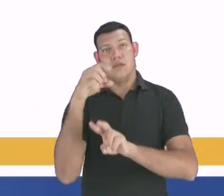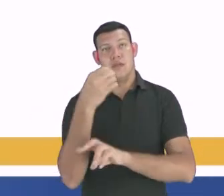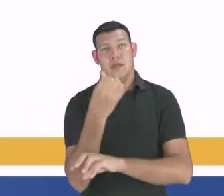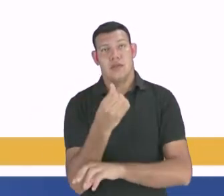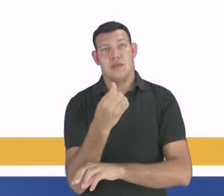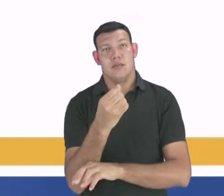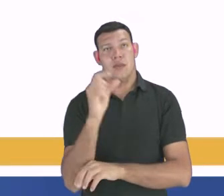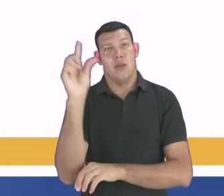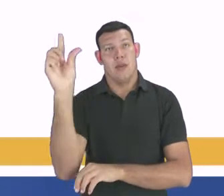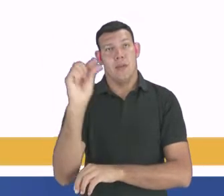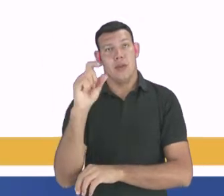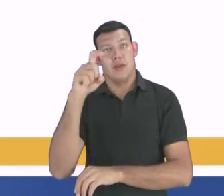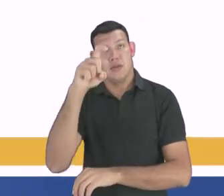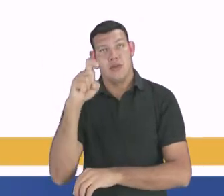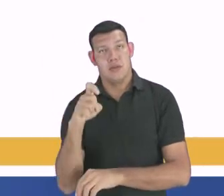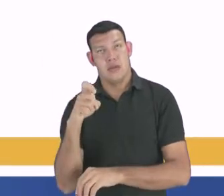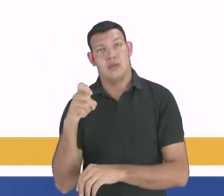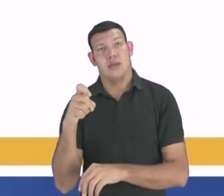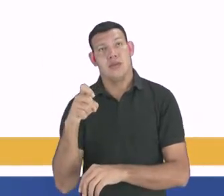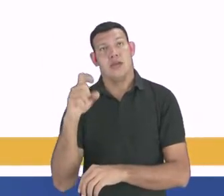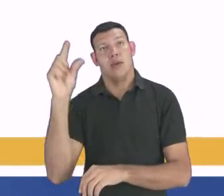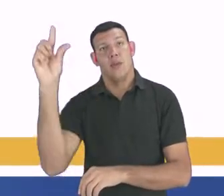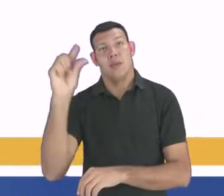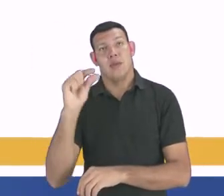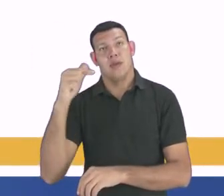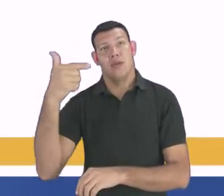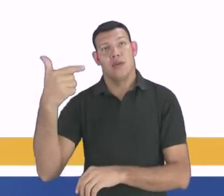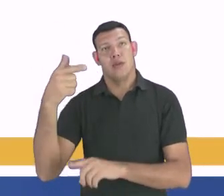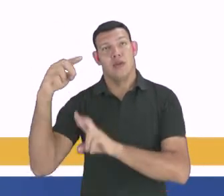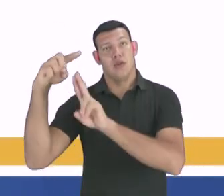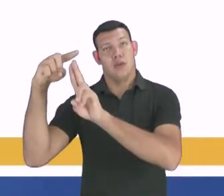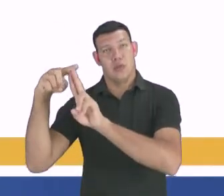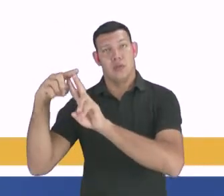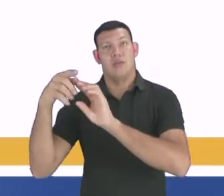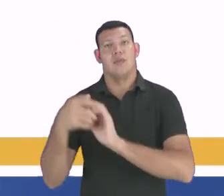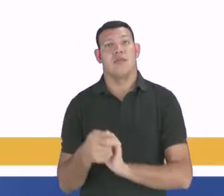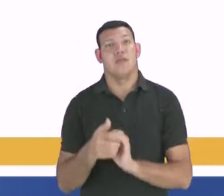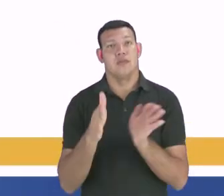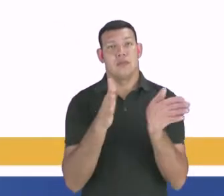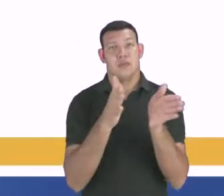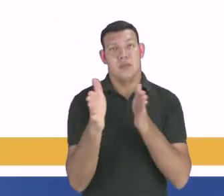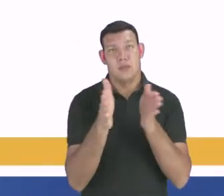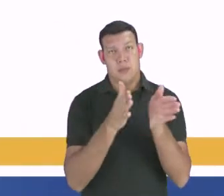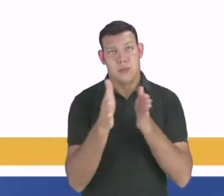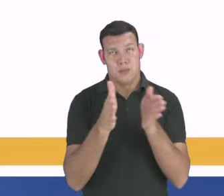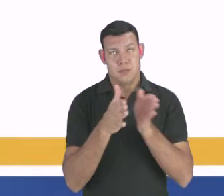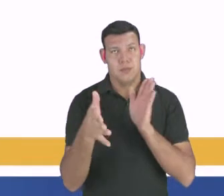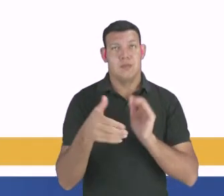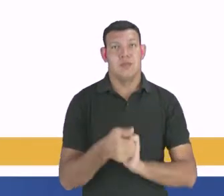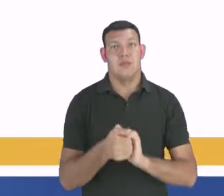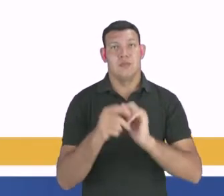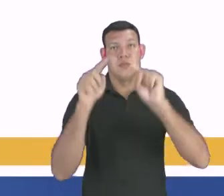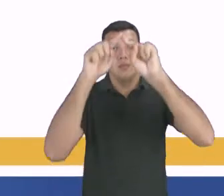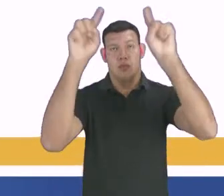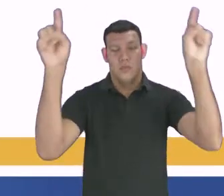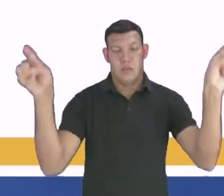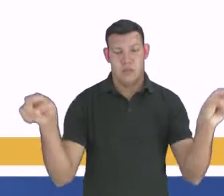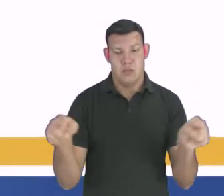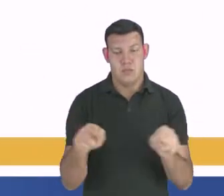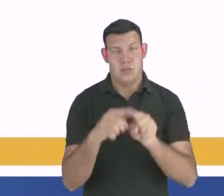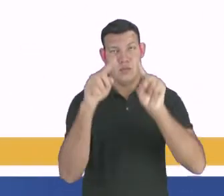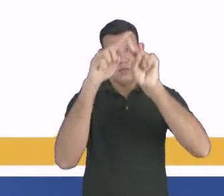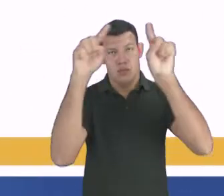trigonométrico, que é uma solução particular do intervalo que nós vamos ter dentro do ciclo trigonométrico, do intervalo